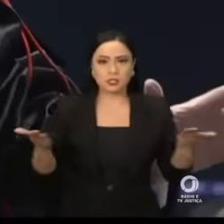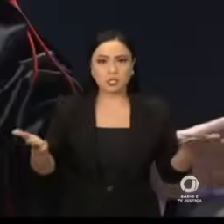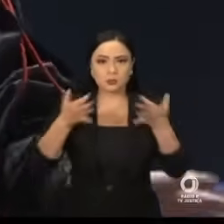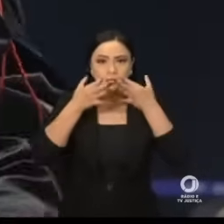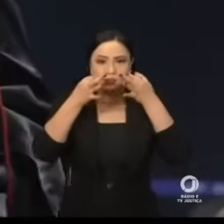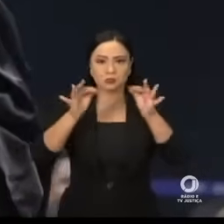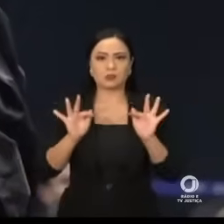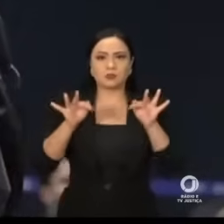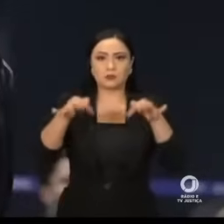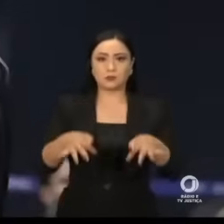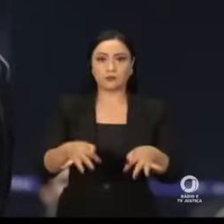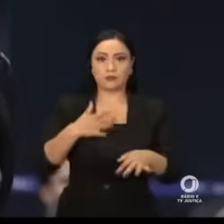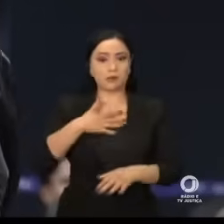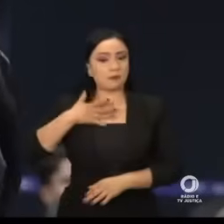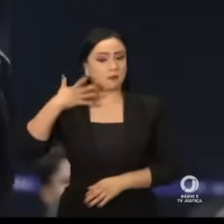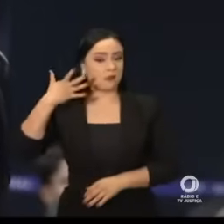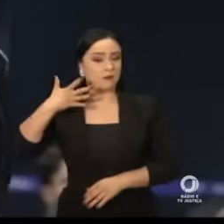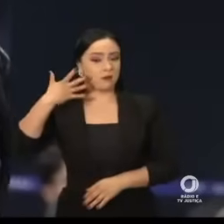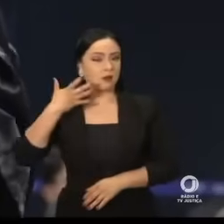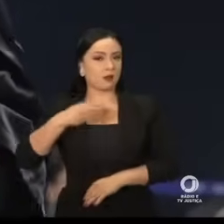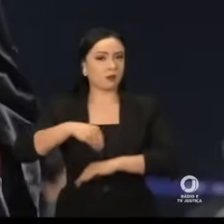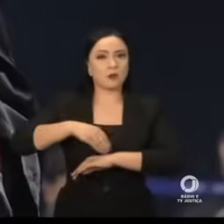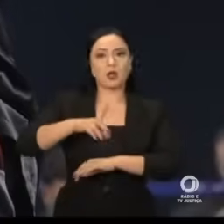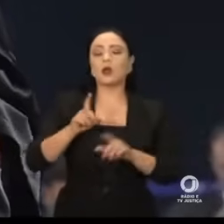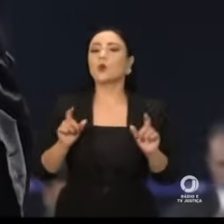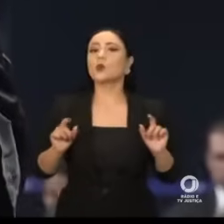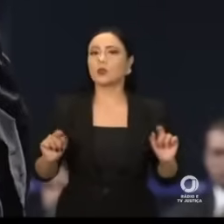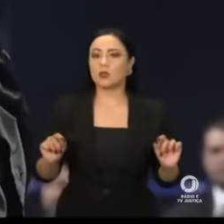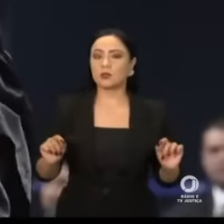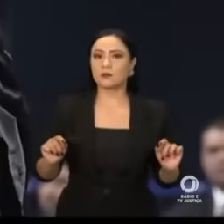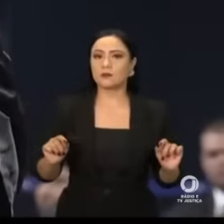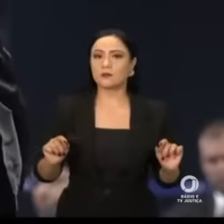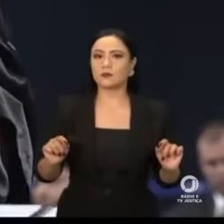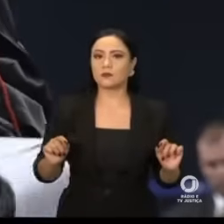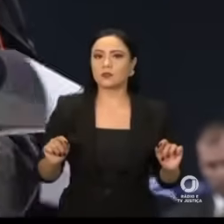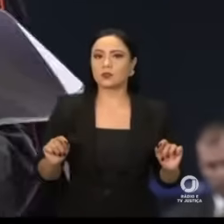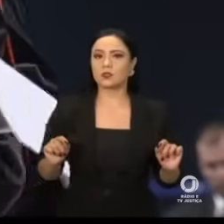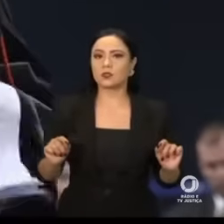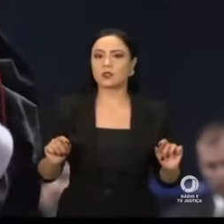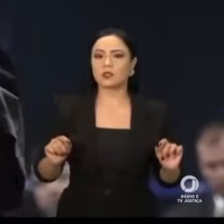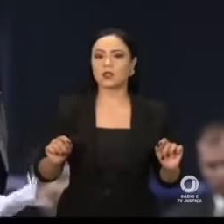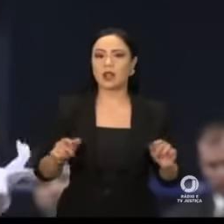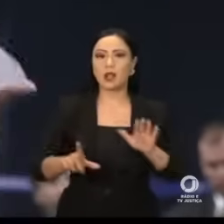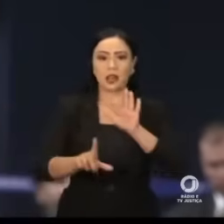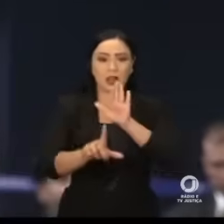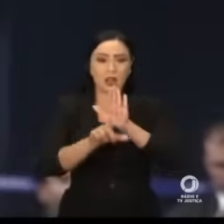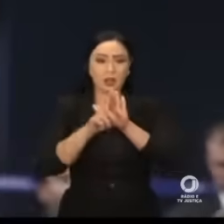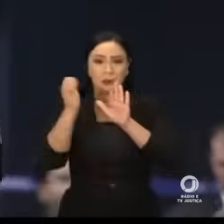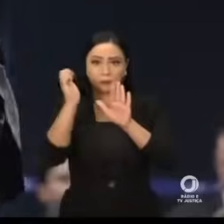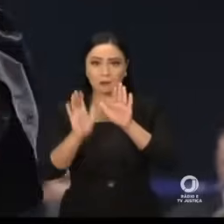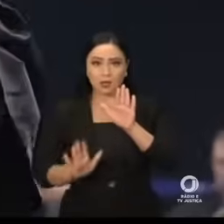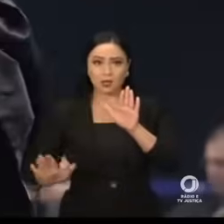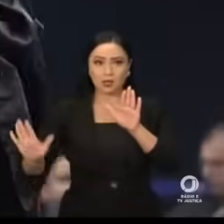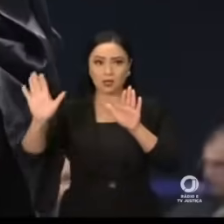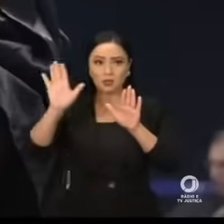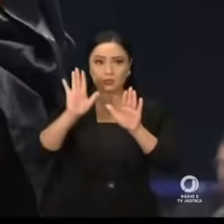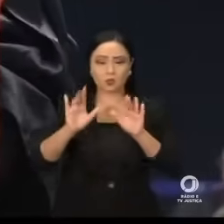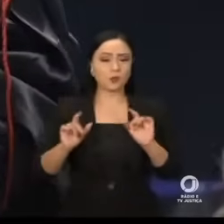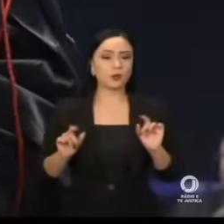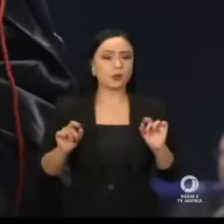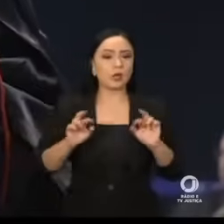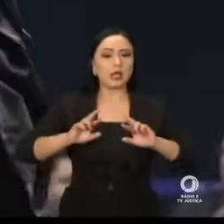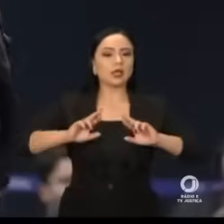a minha fala, para dizer o seguinte: a legislação brasileira, ela